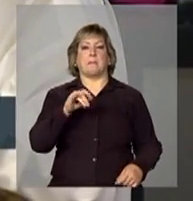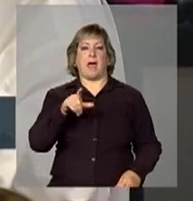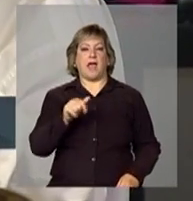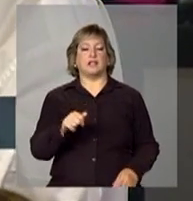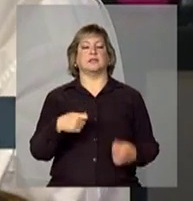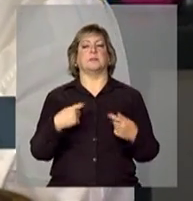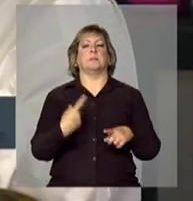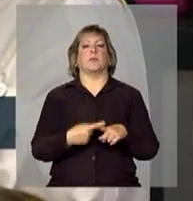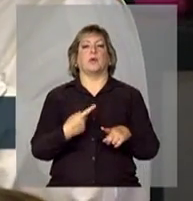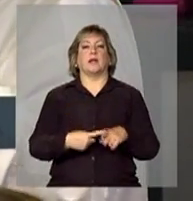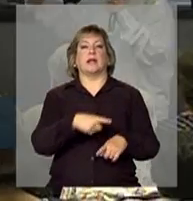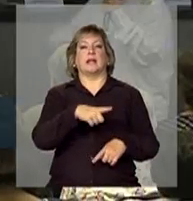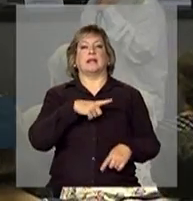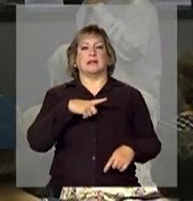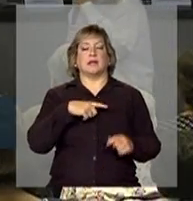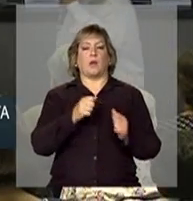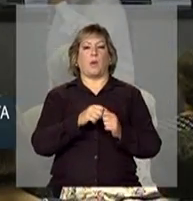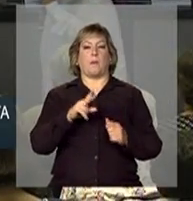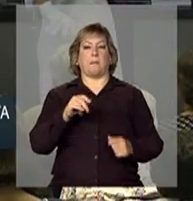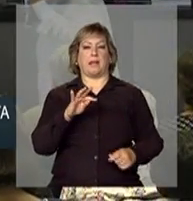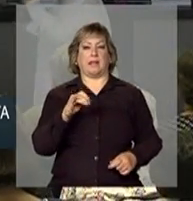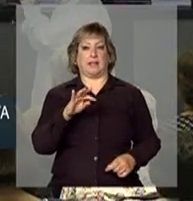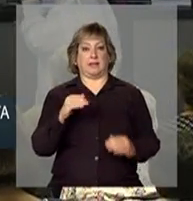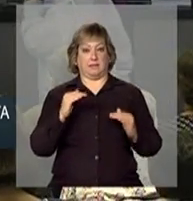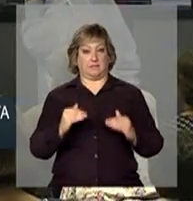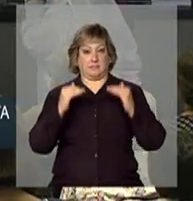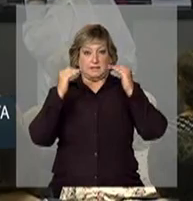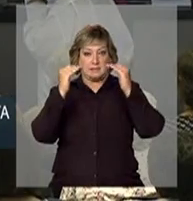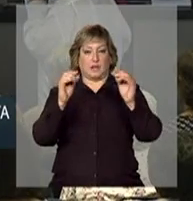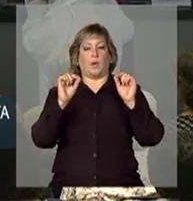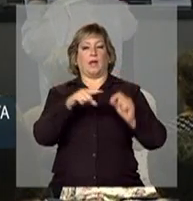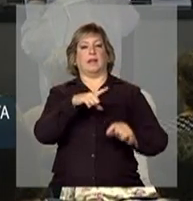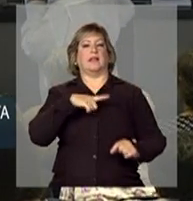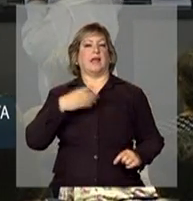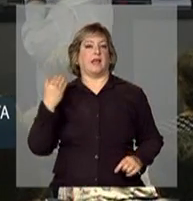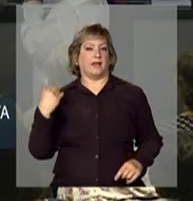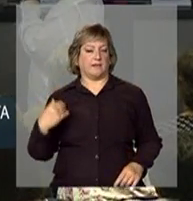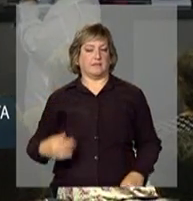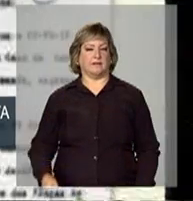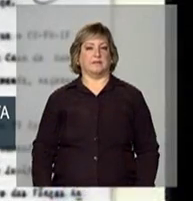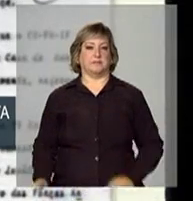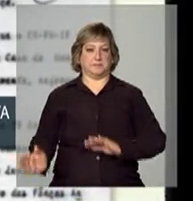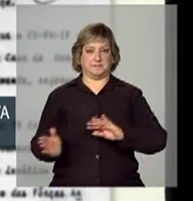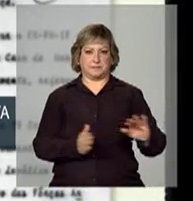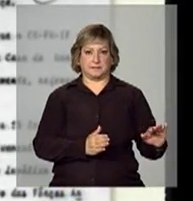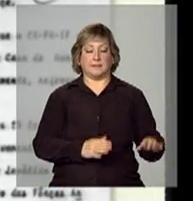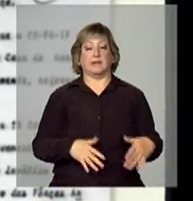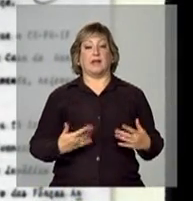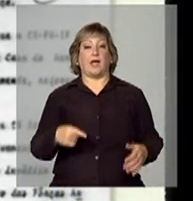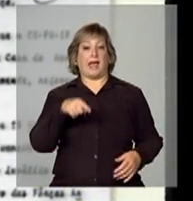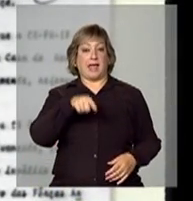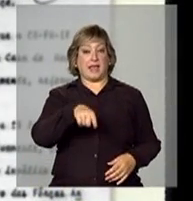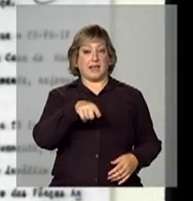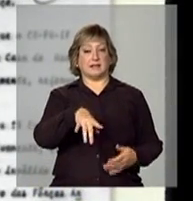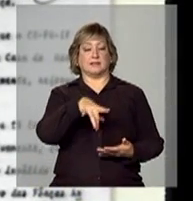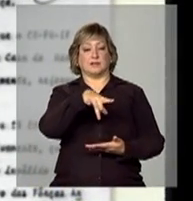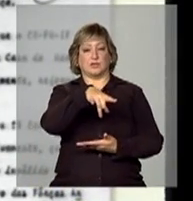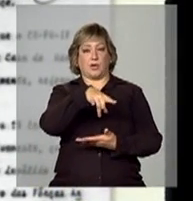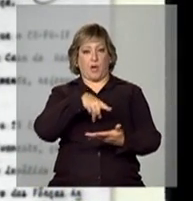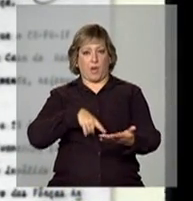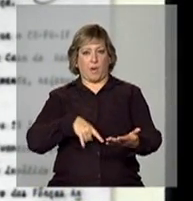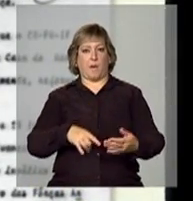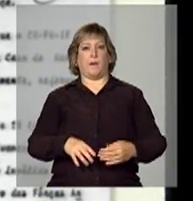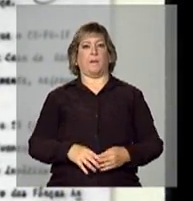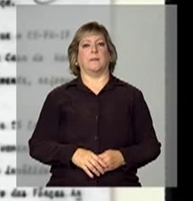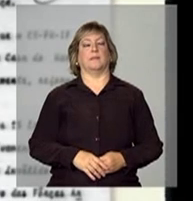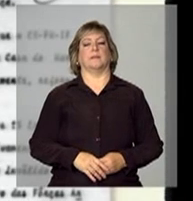o rapaz precisa ter baixa com patente acima da que ele teve. Pode passar? Então, nesse documento, está ruim a